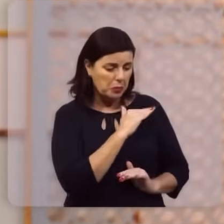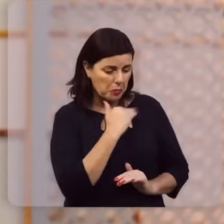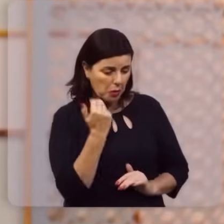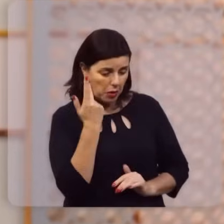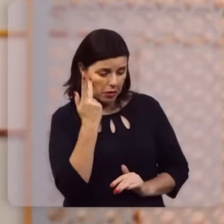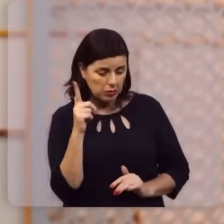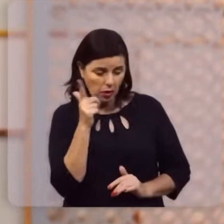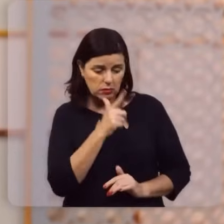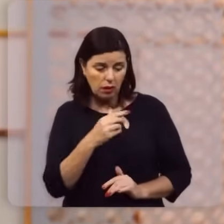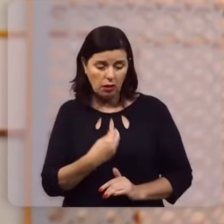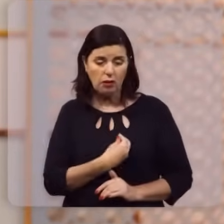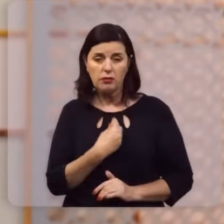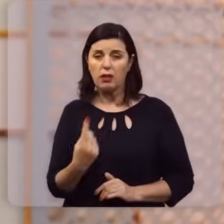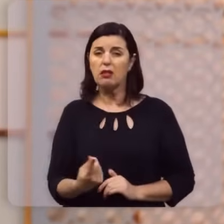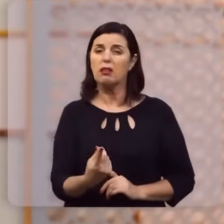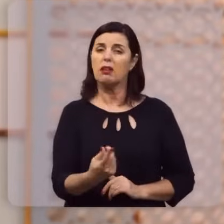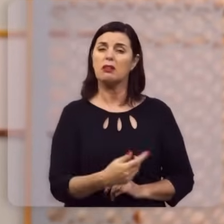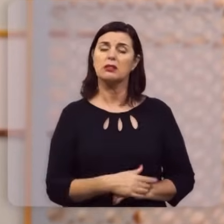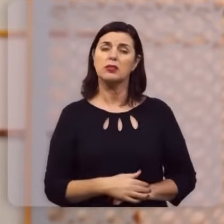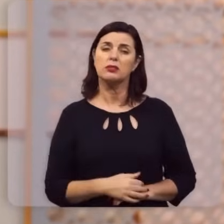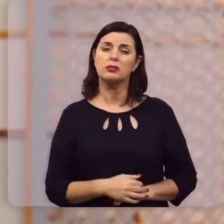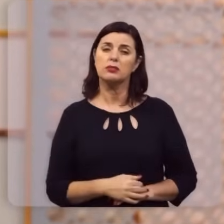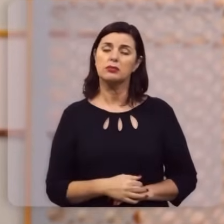que nós pudéssemos viver eternamente